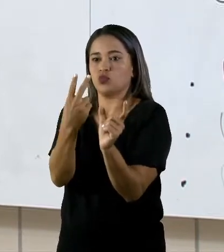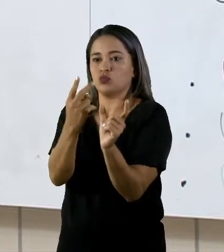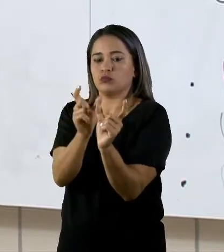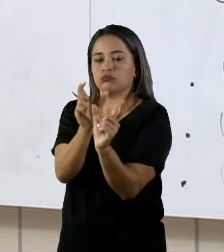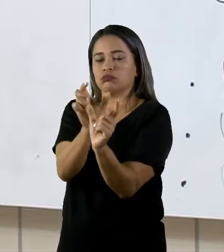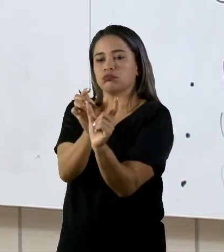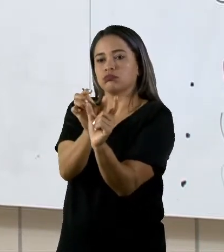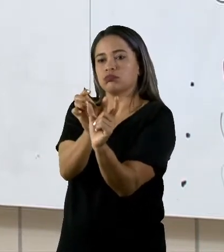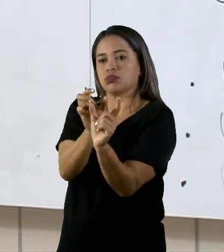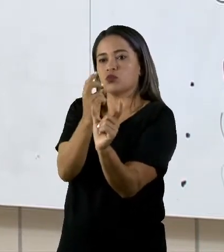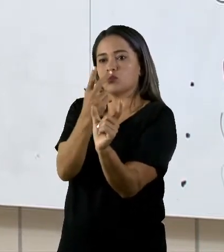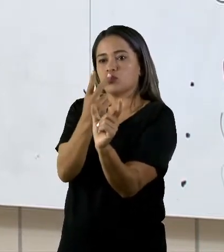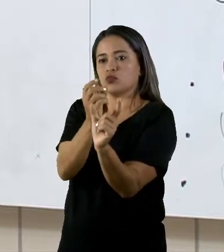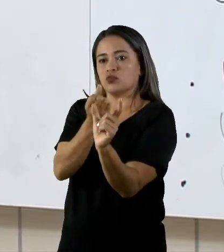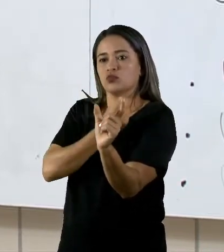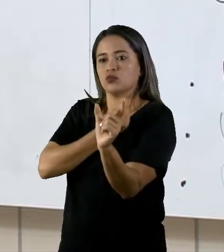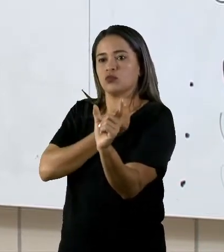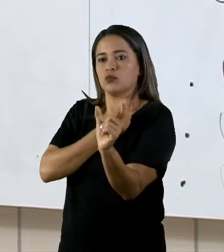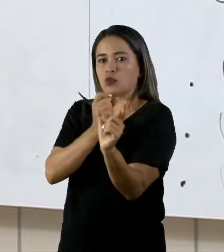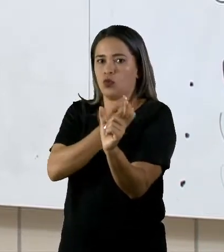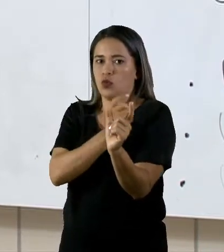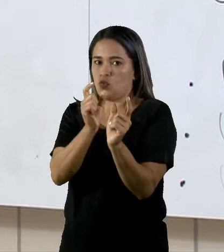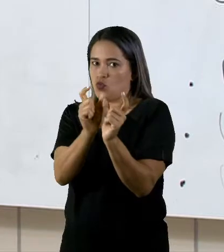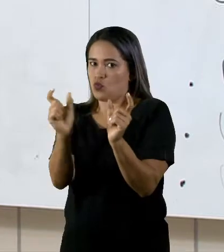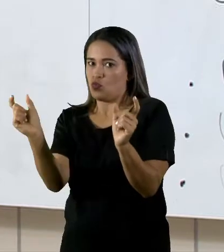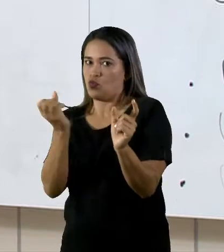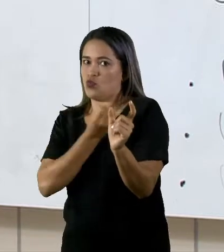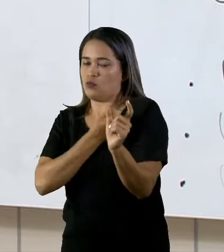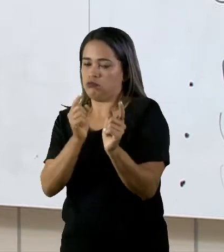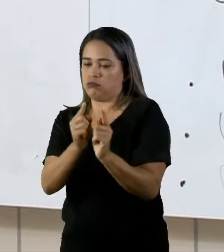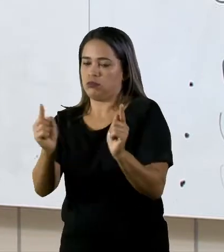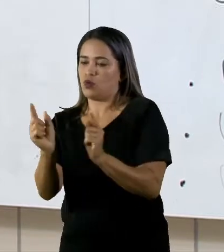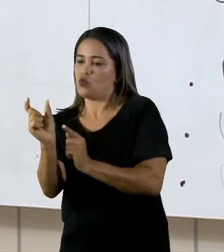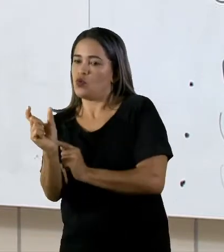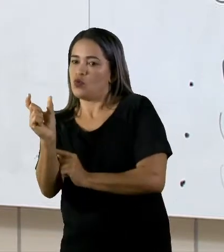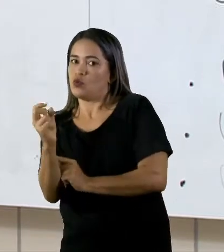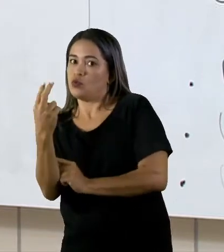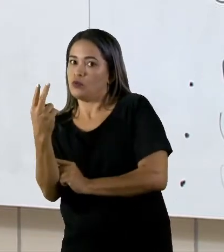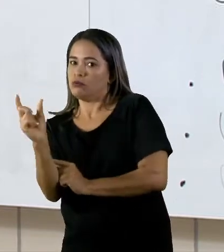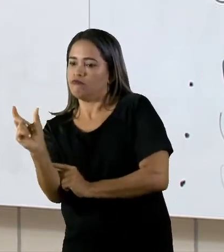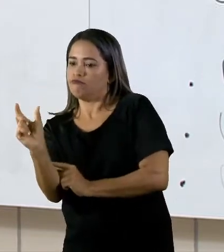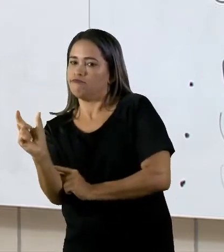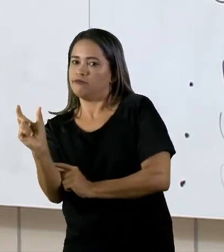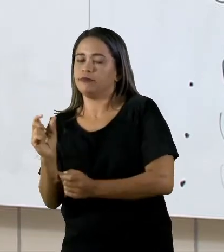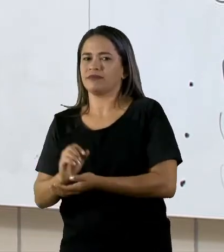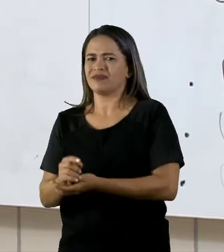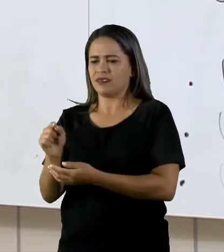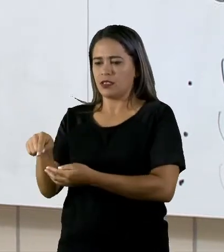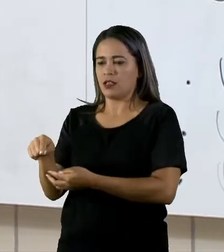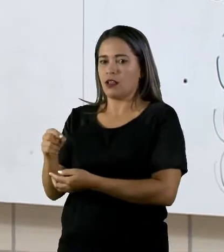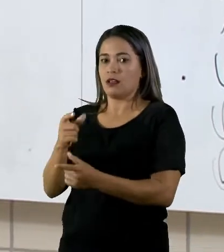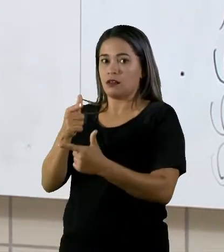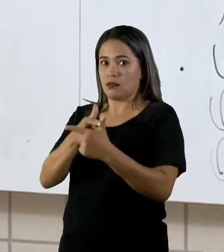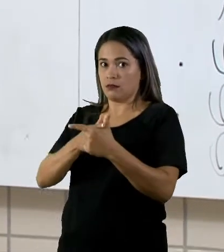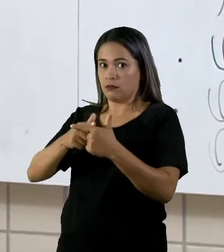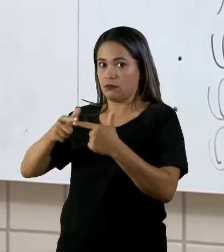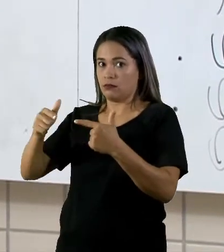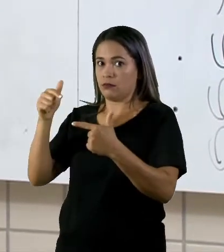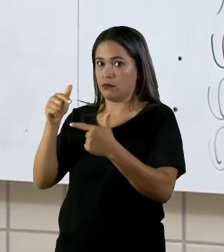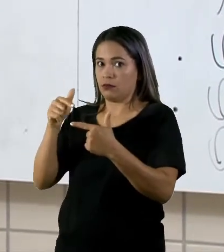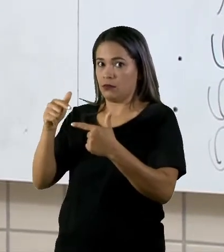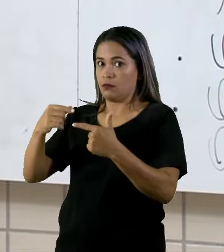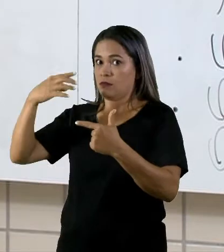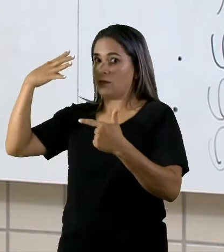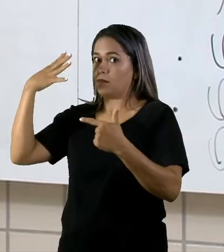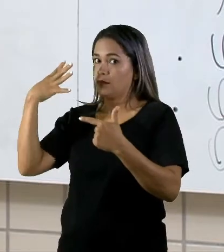dois últimos números desse número aqui. Esses dois últimos números, para que ele seja divisível por